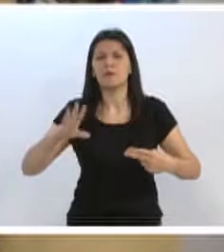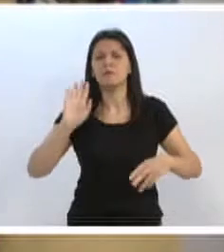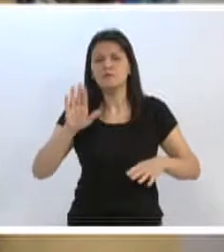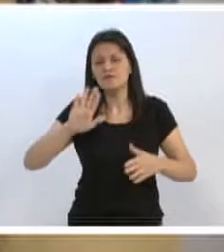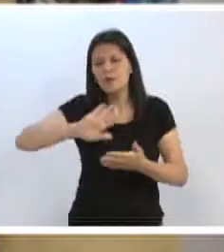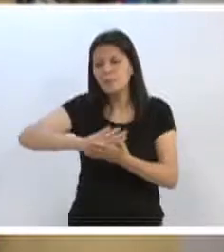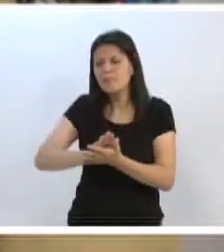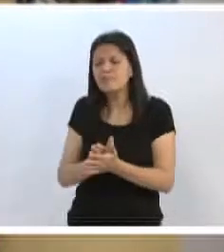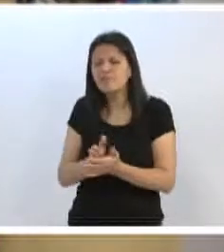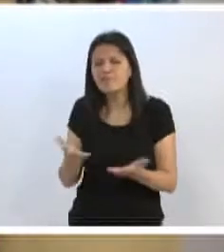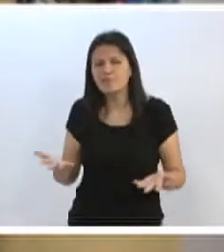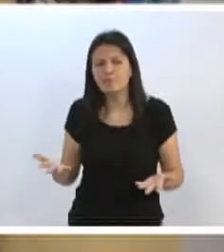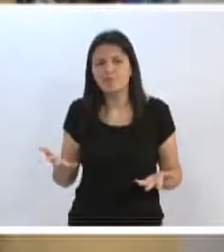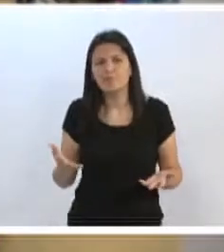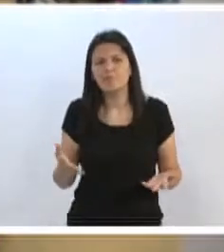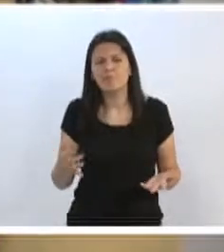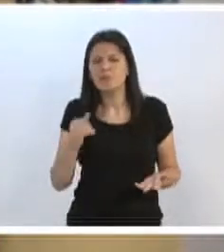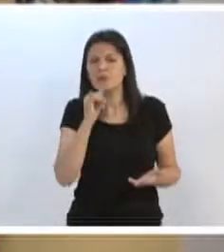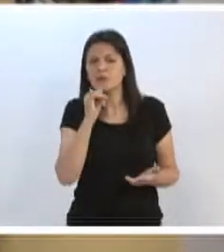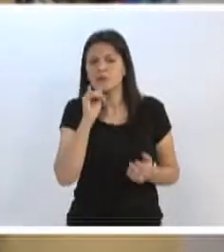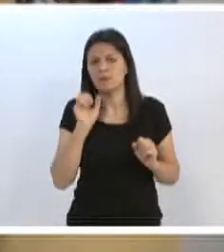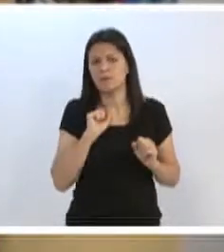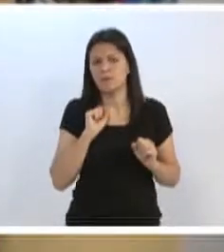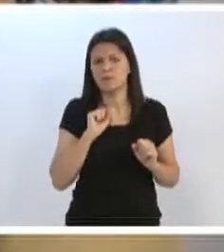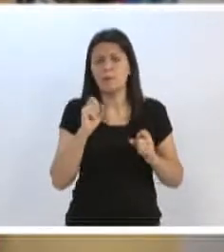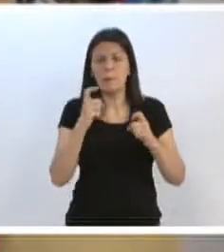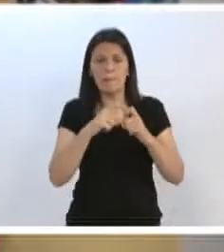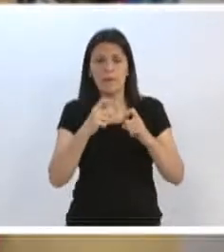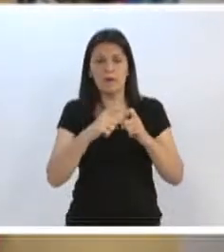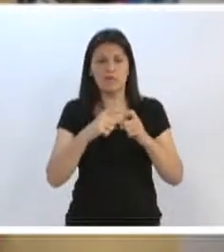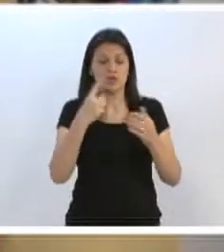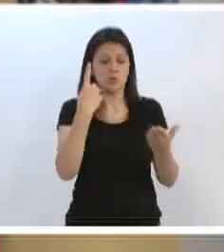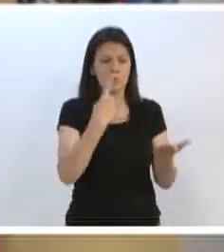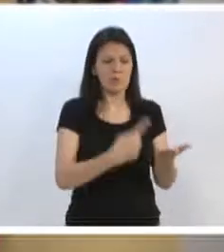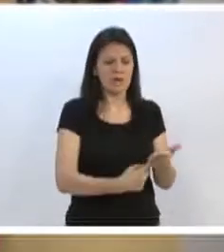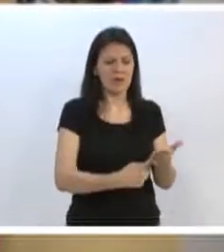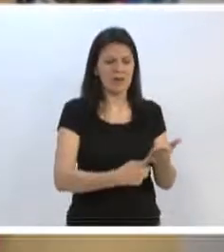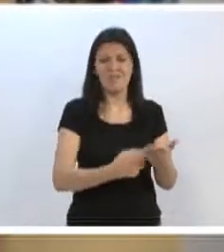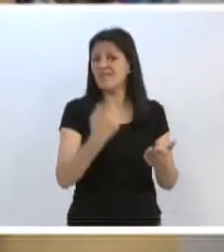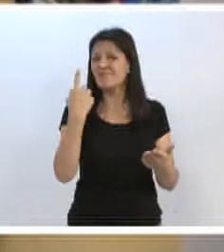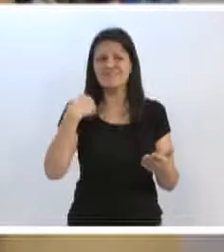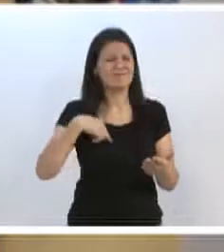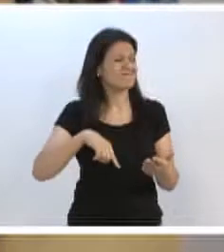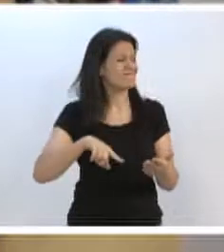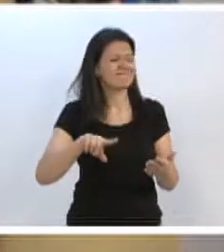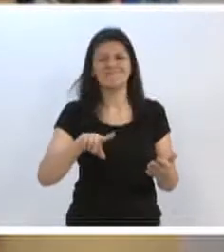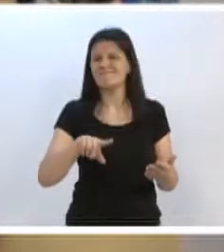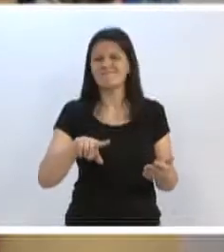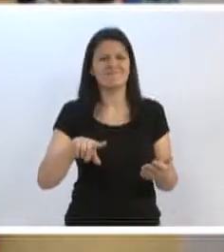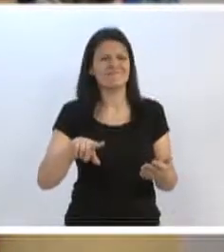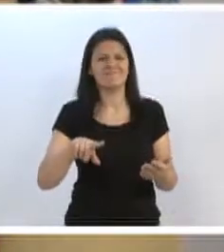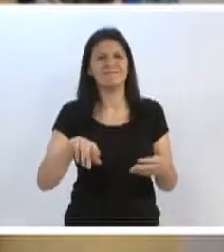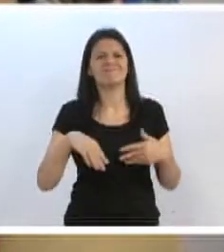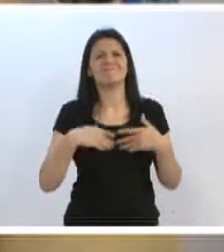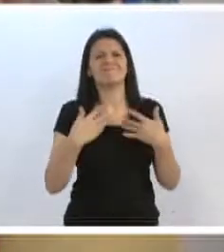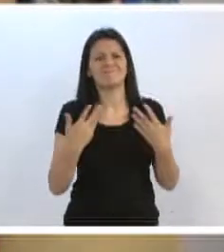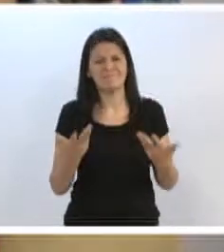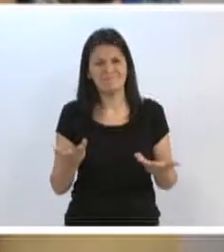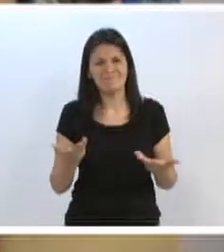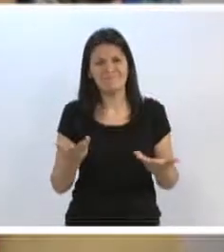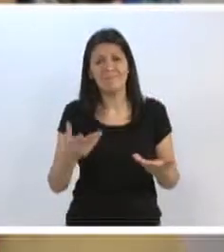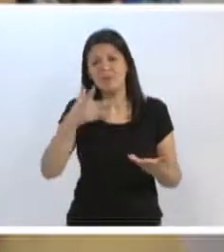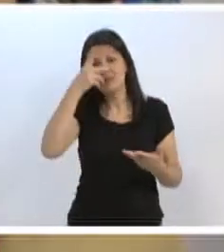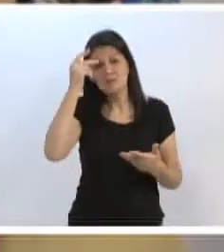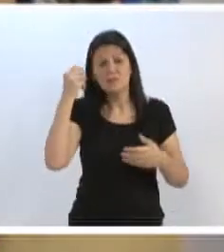depredações, sejam, por exemplo, consultas na área da saúde, em que as pessoas marcam e não comparecem, vereador Ito, e aí faz com que pessoas que